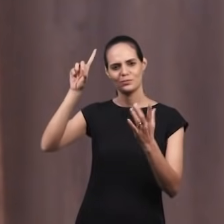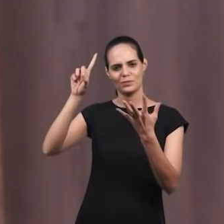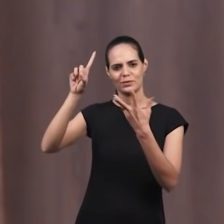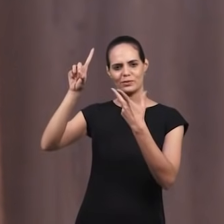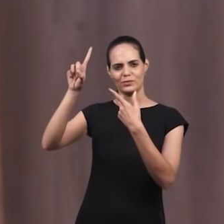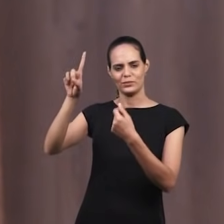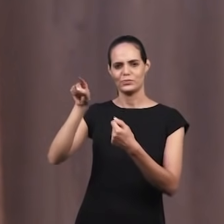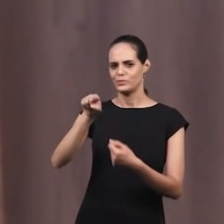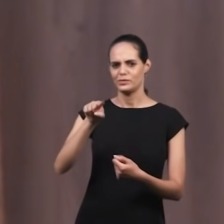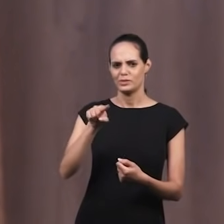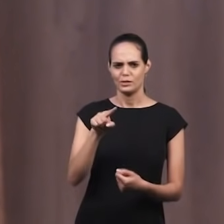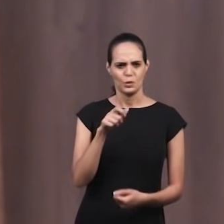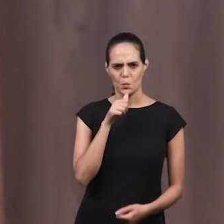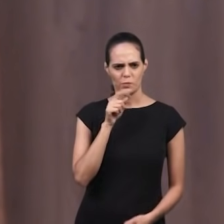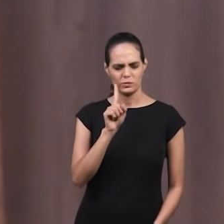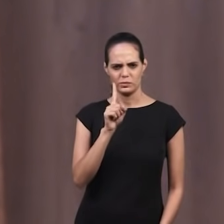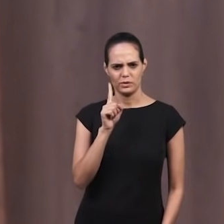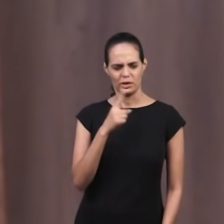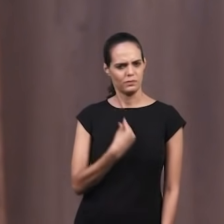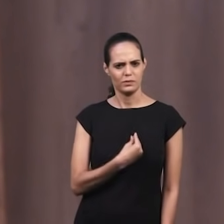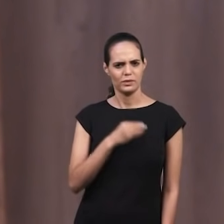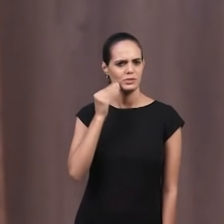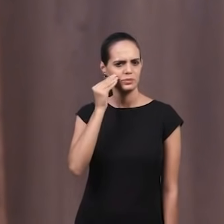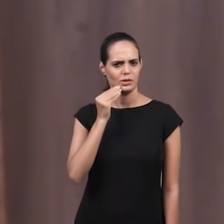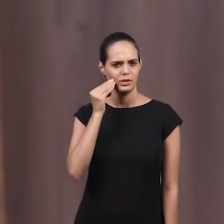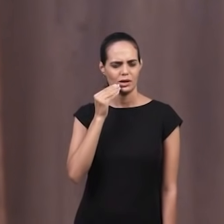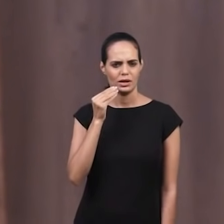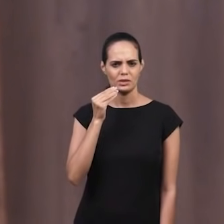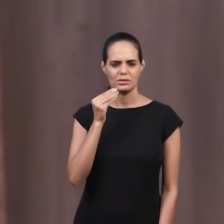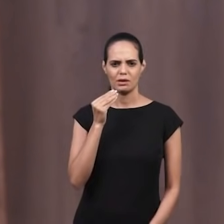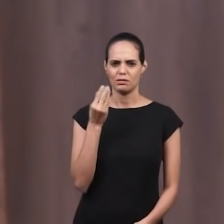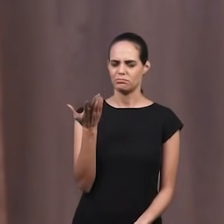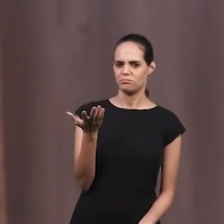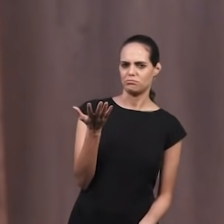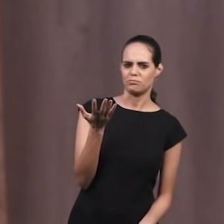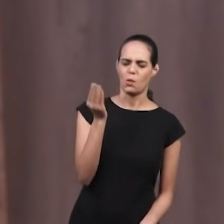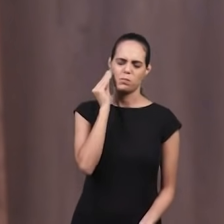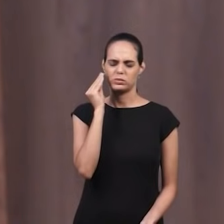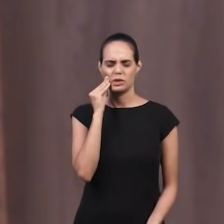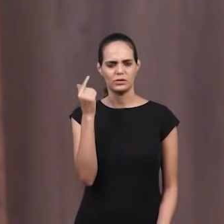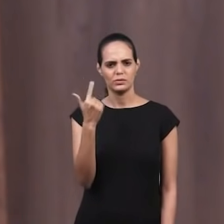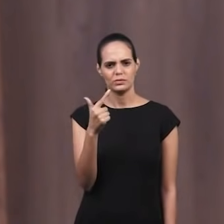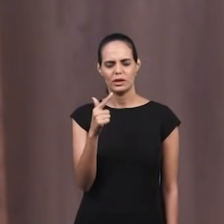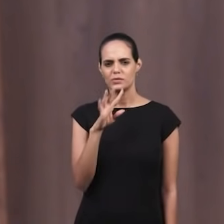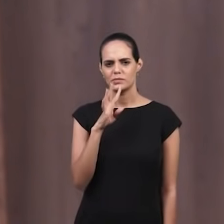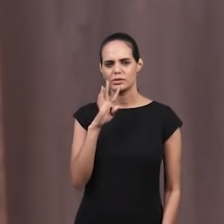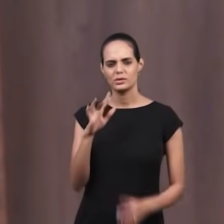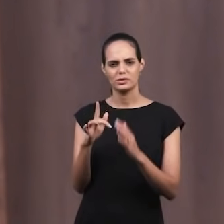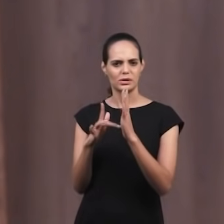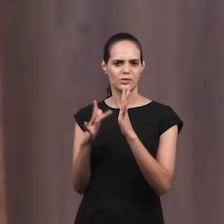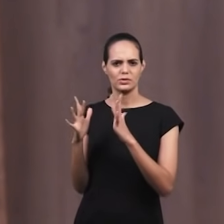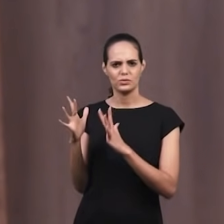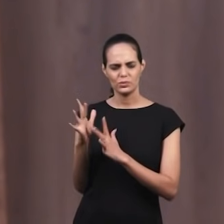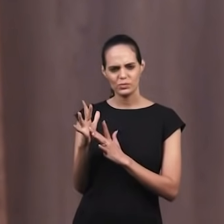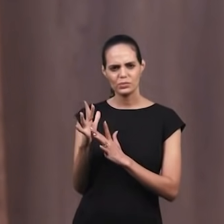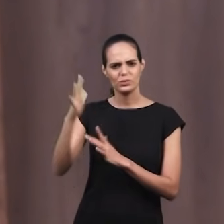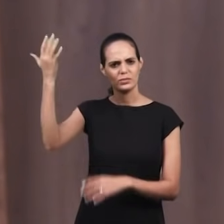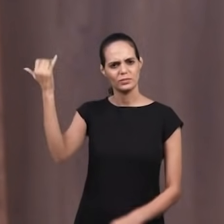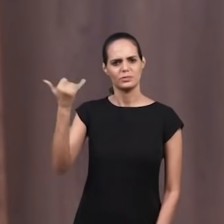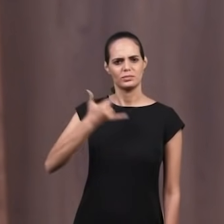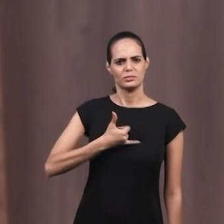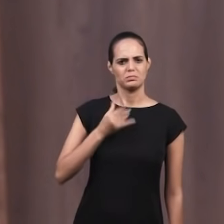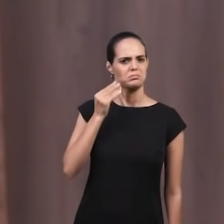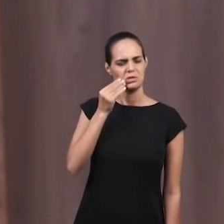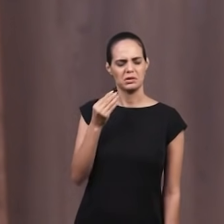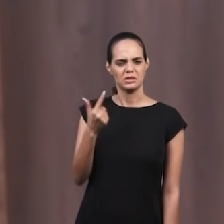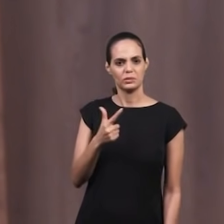não tem vivido esta experiência, não tem tido uma oportunidade de conhecer ao Senhor, de ouvir a sua voz, de ter uma experiência com